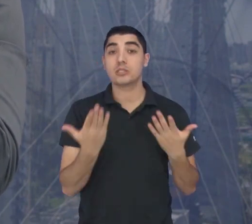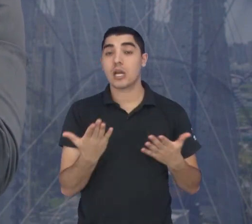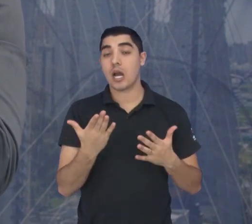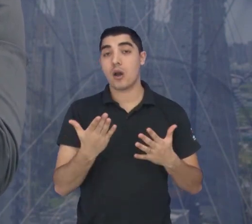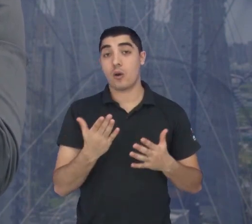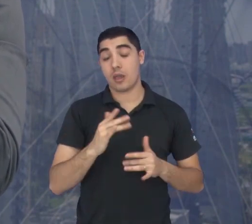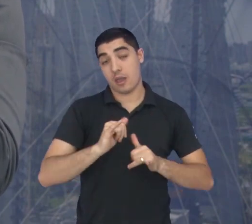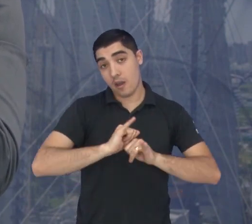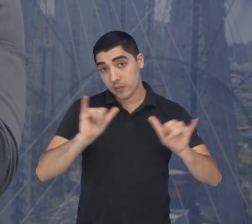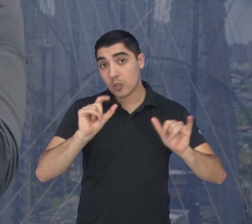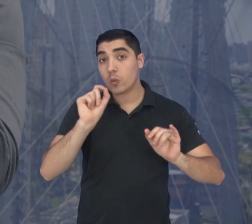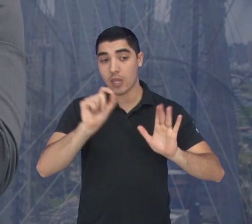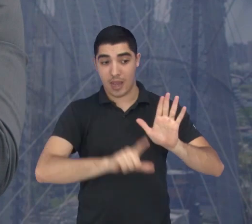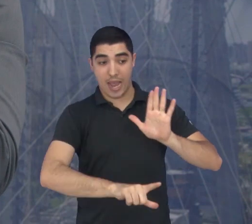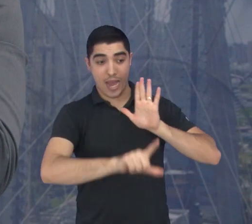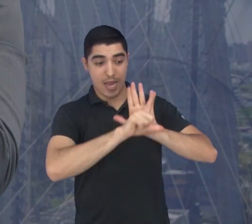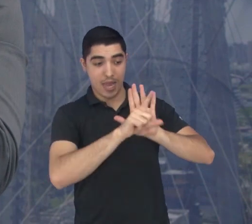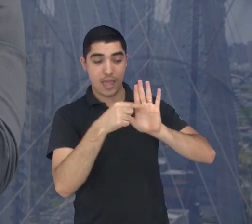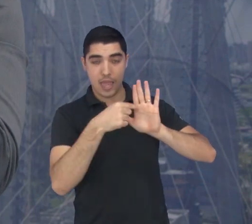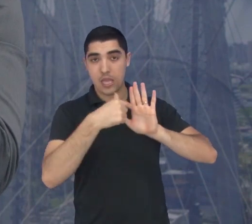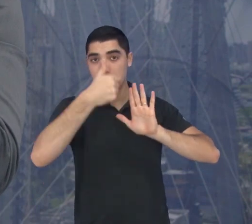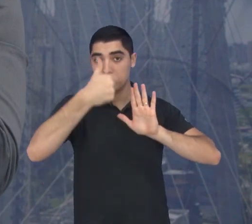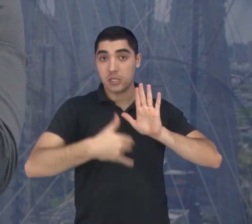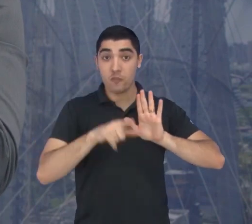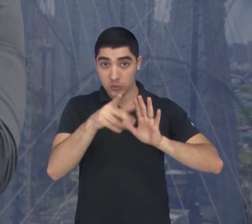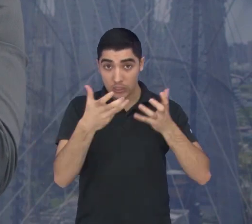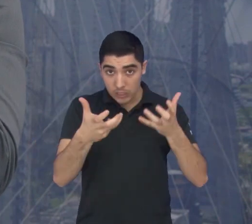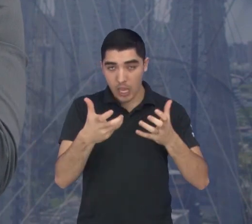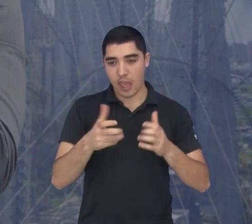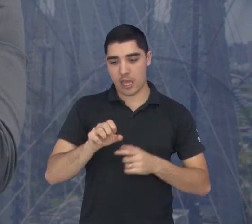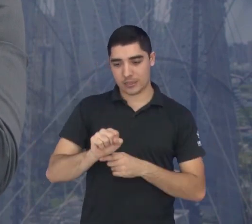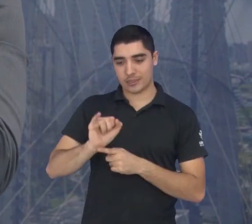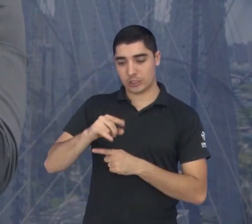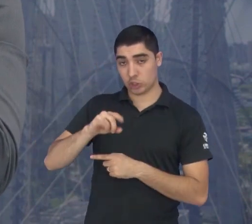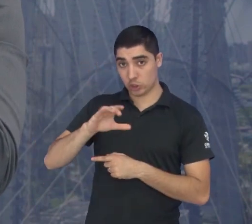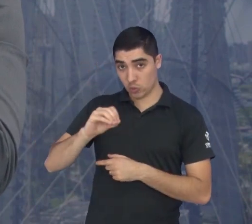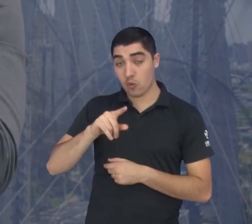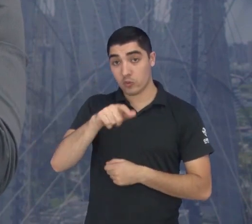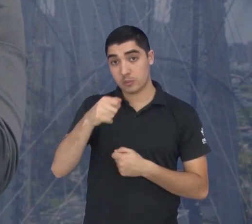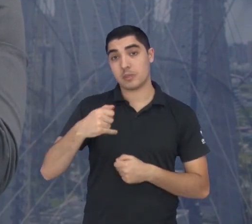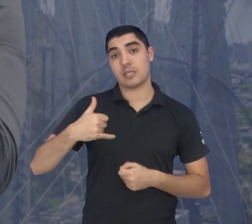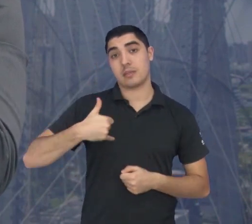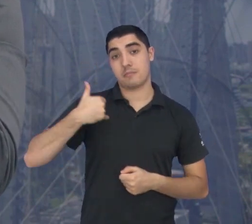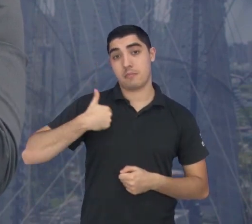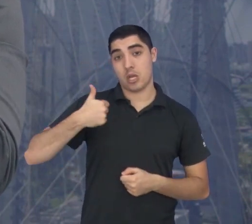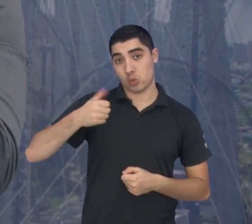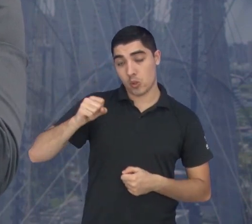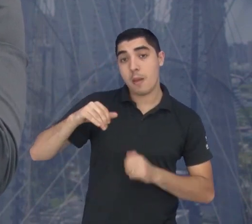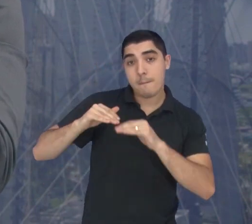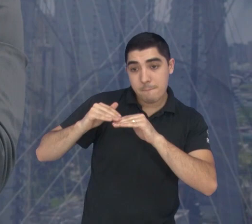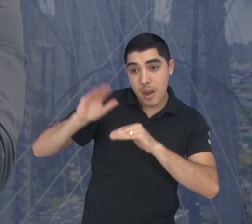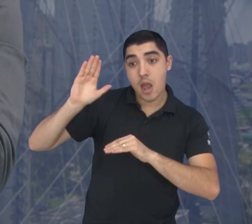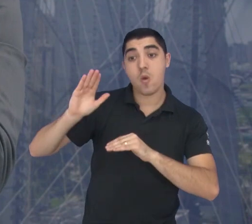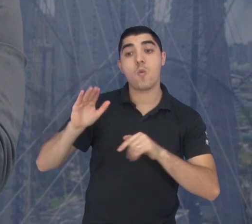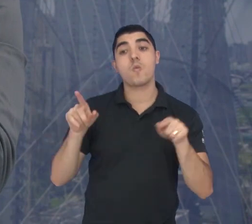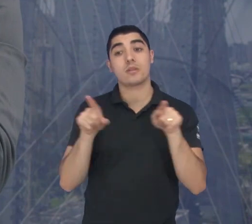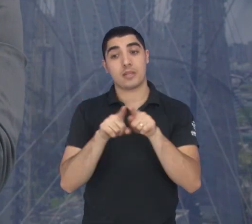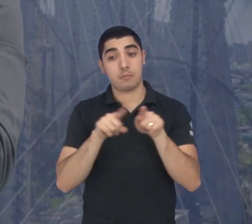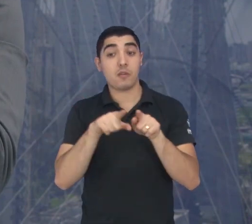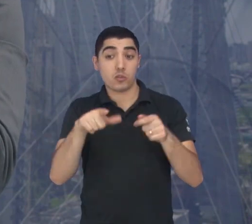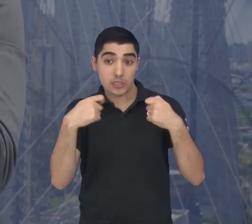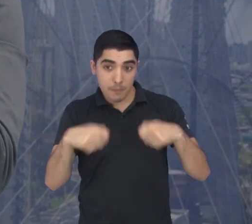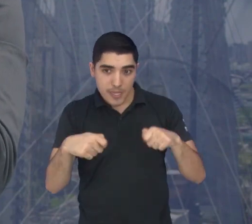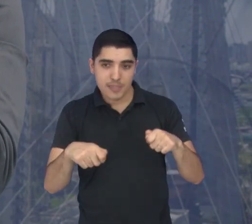legislação, ela fala que para você ser síndico, você precisa ser maior de idade e, se for morador, estar quites com as suas obrigações